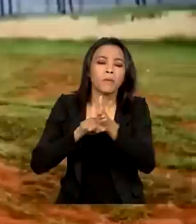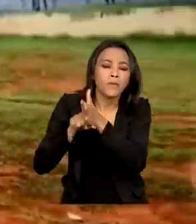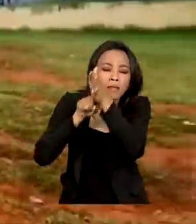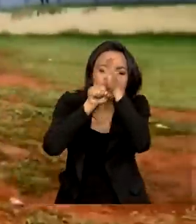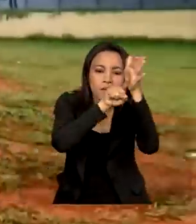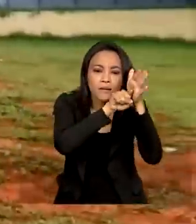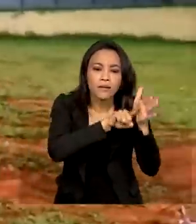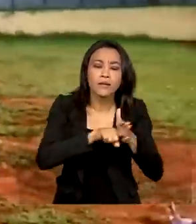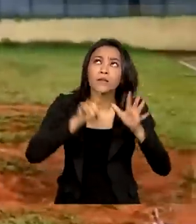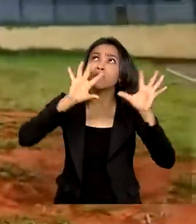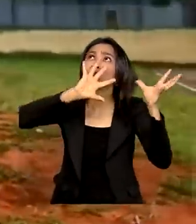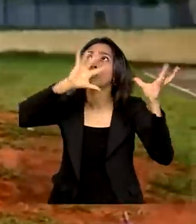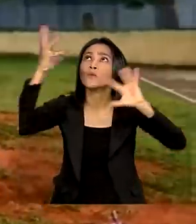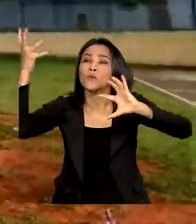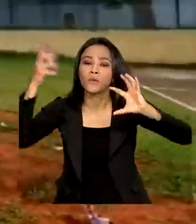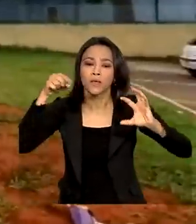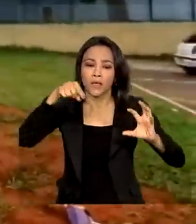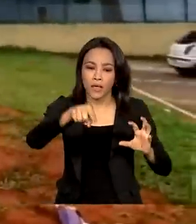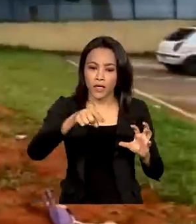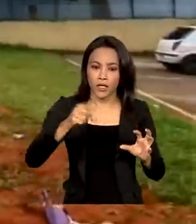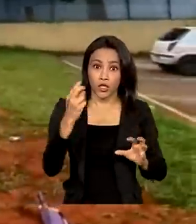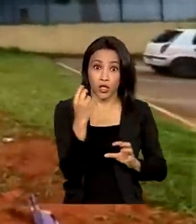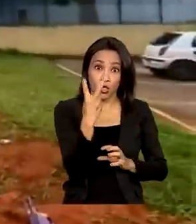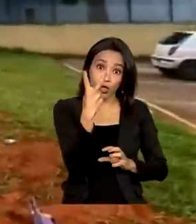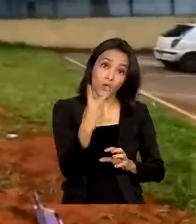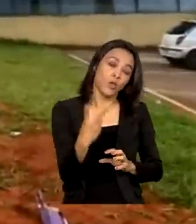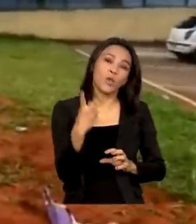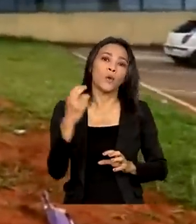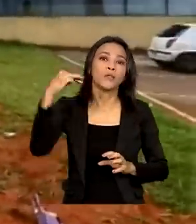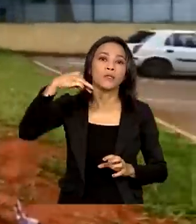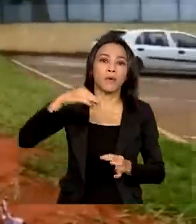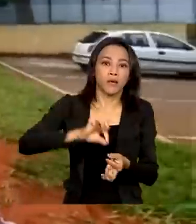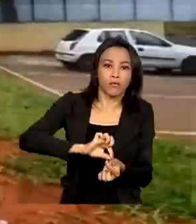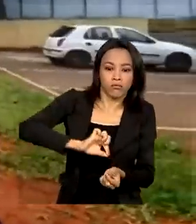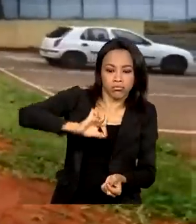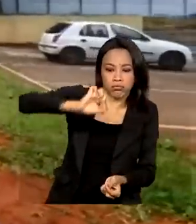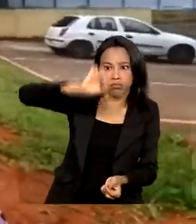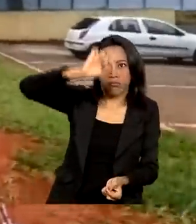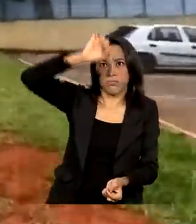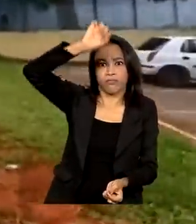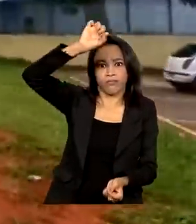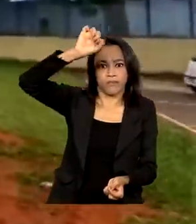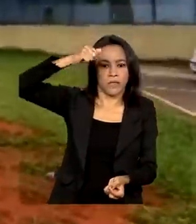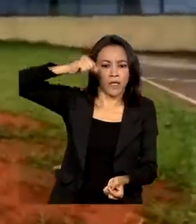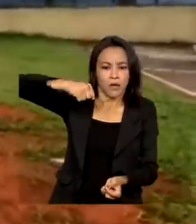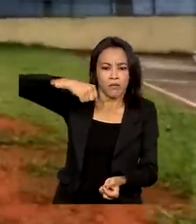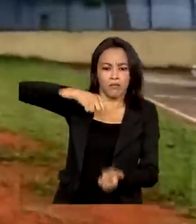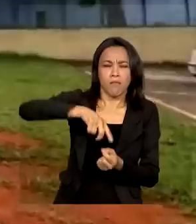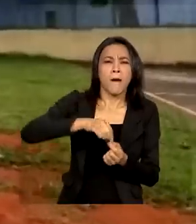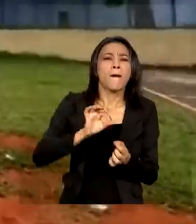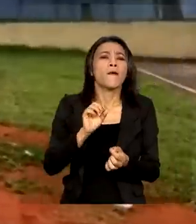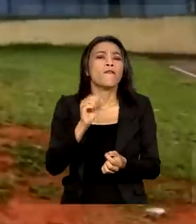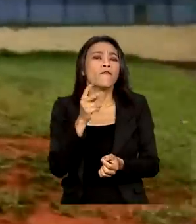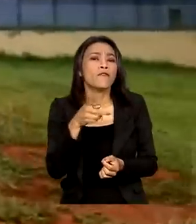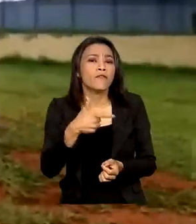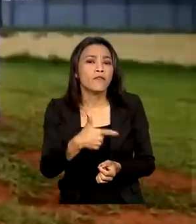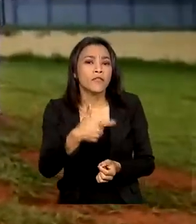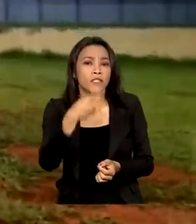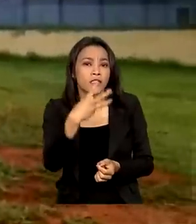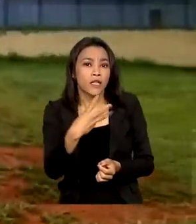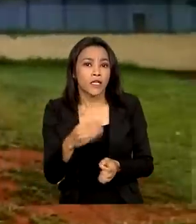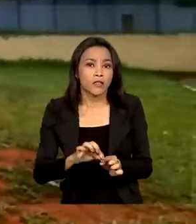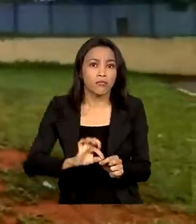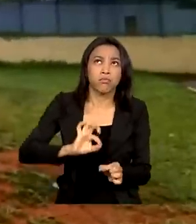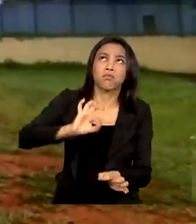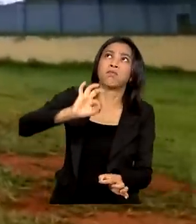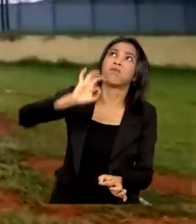estratosfera terrestre. O balão, com 2 metros de diâmetro e capacidade de alcançar cerca de 23 quilômetros de